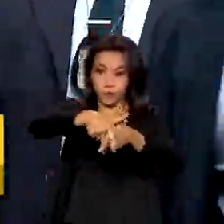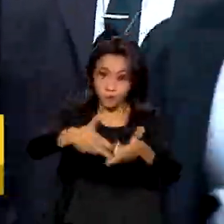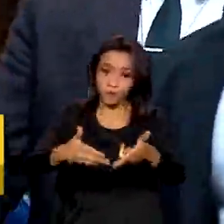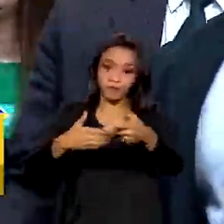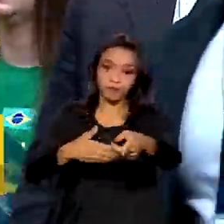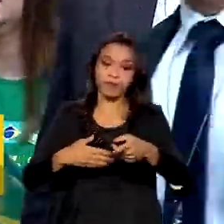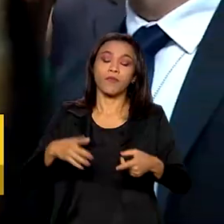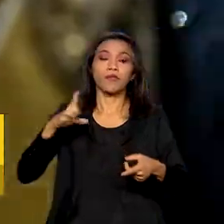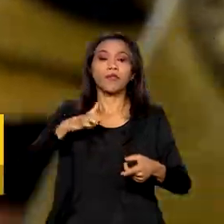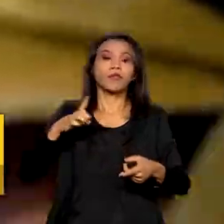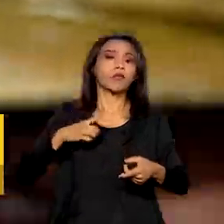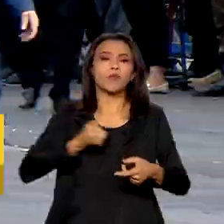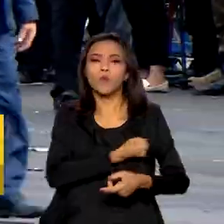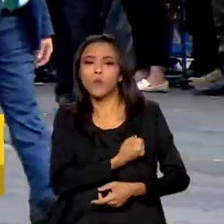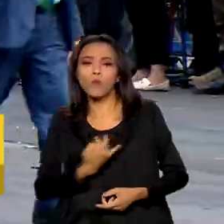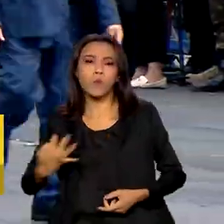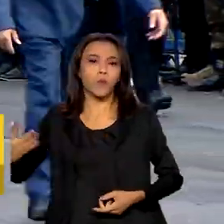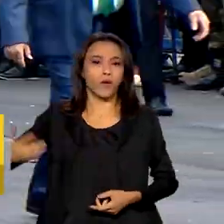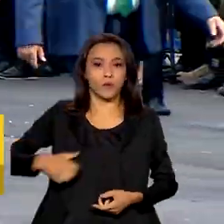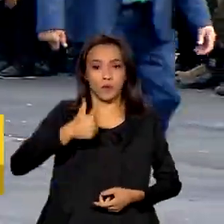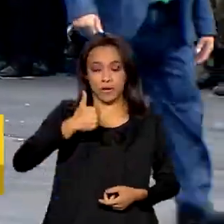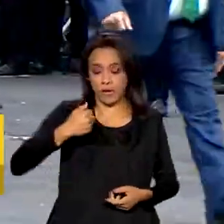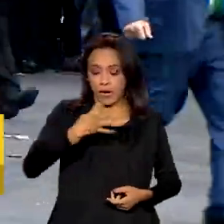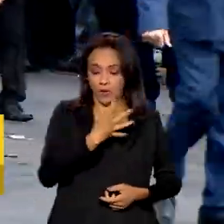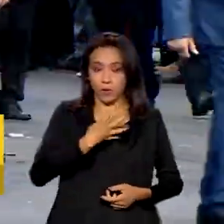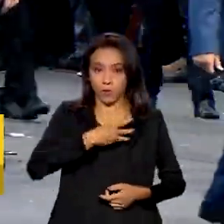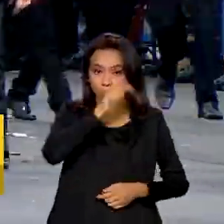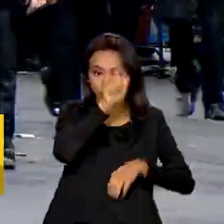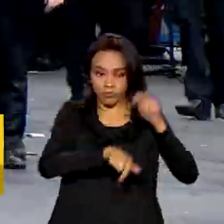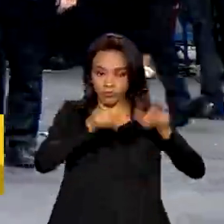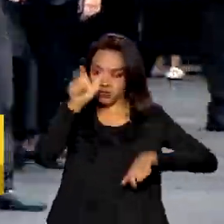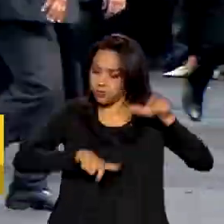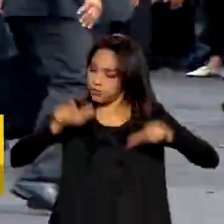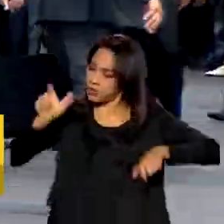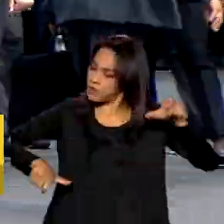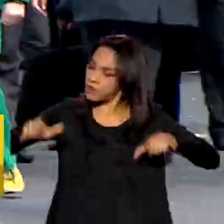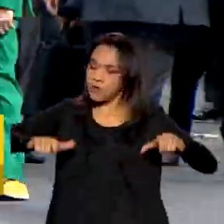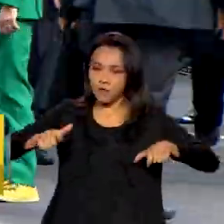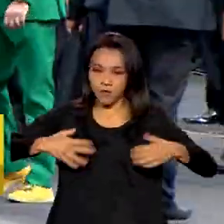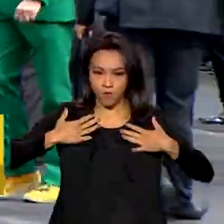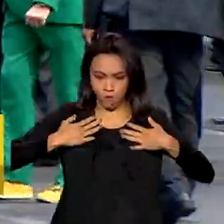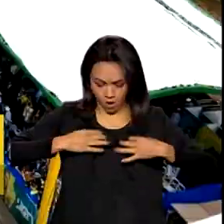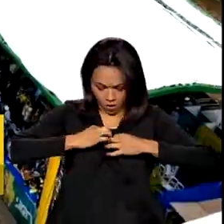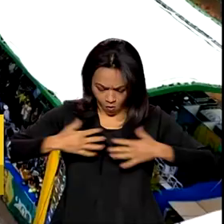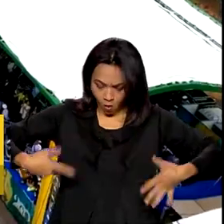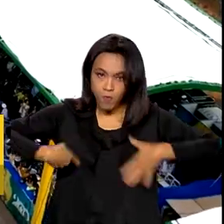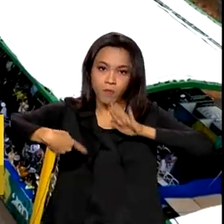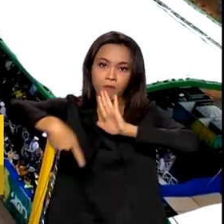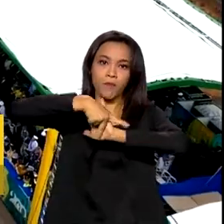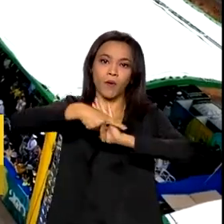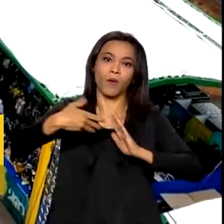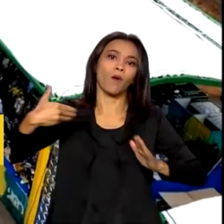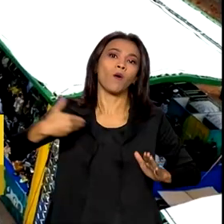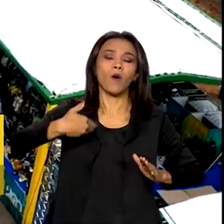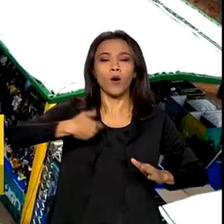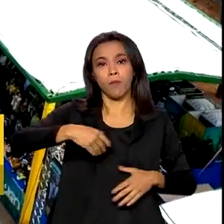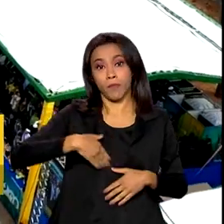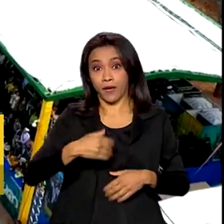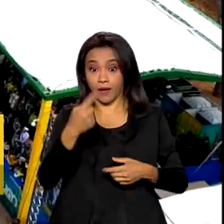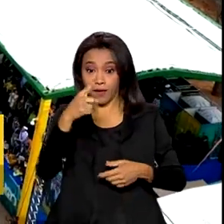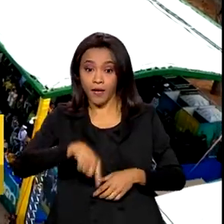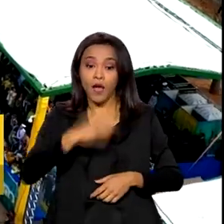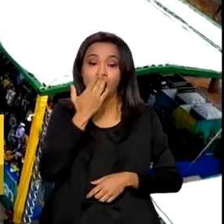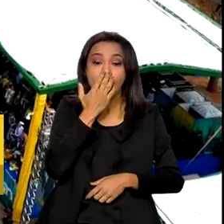ali uma ala de 14 dragões que estão trajados ali com uniforme histórico, né, cores da cavalaria, branco e